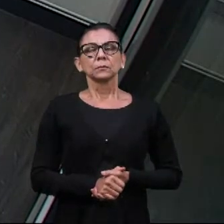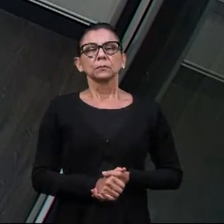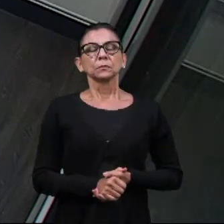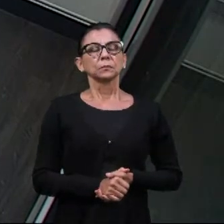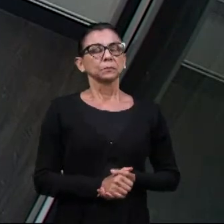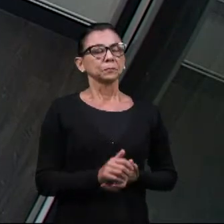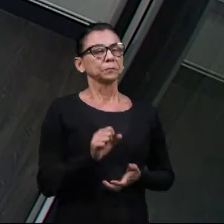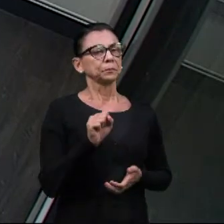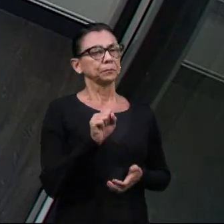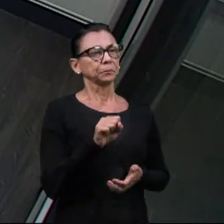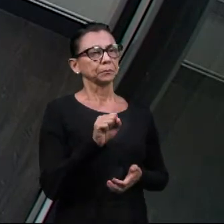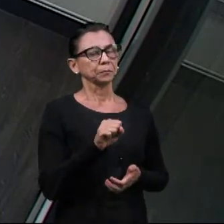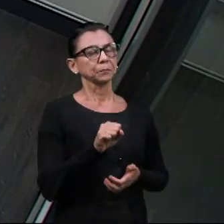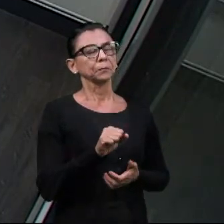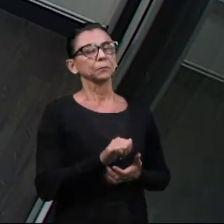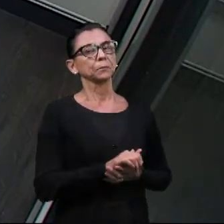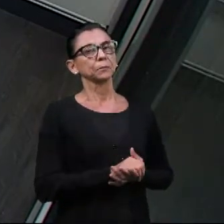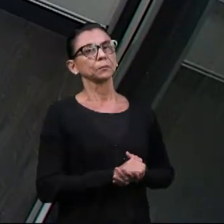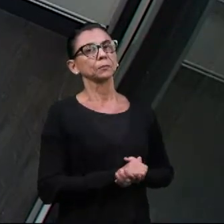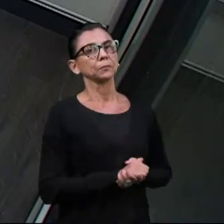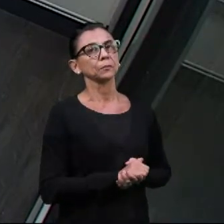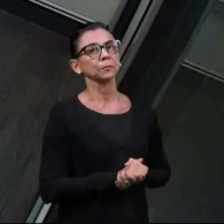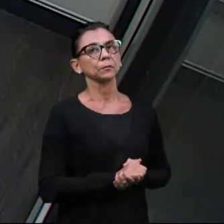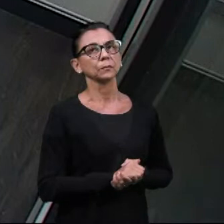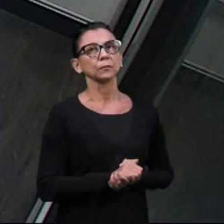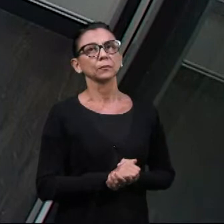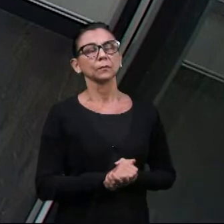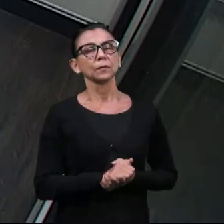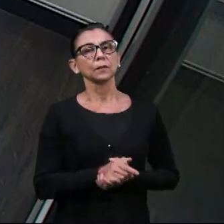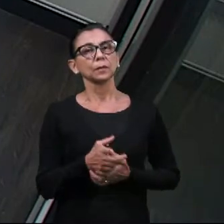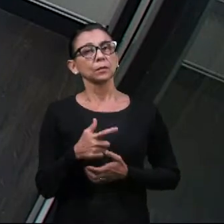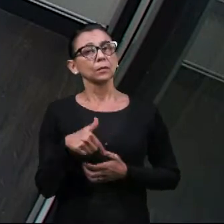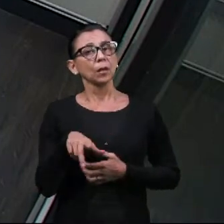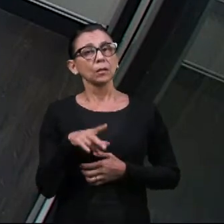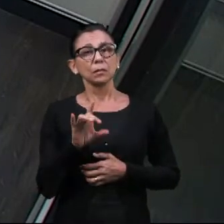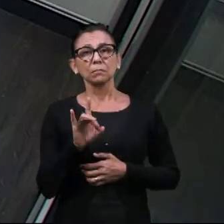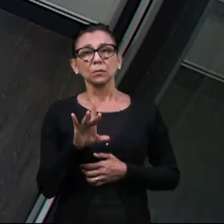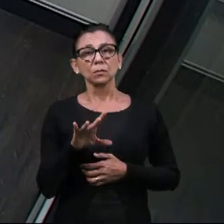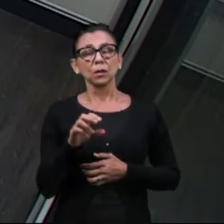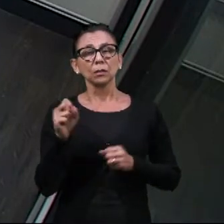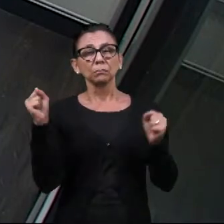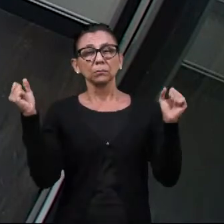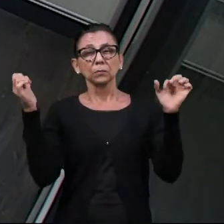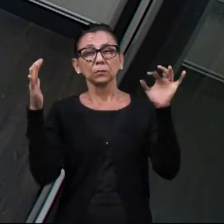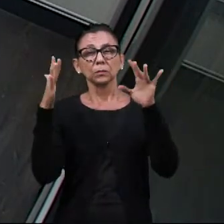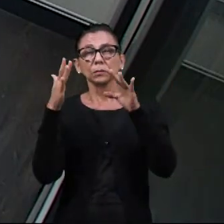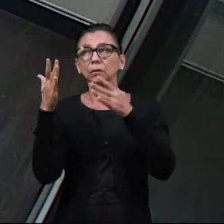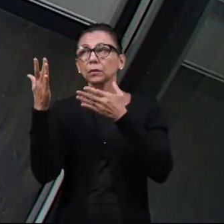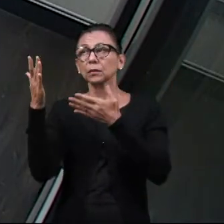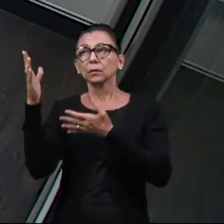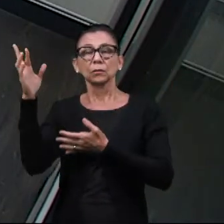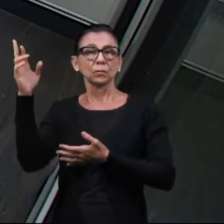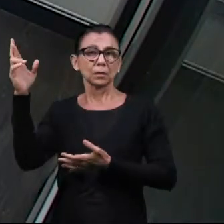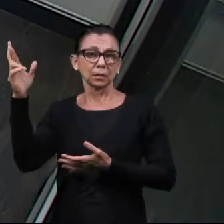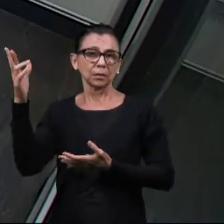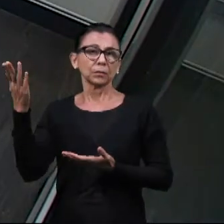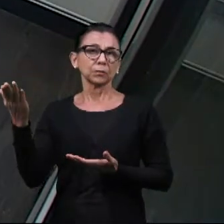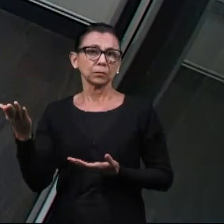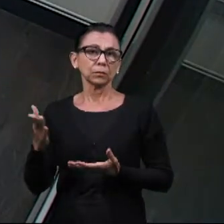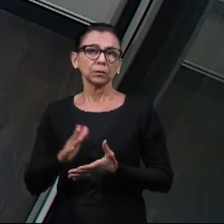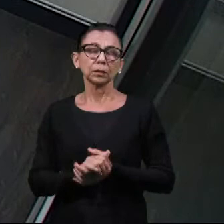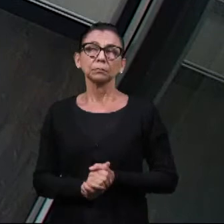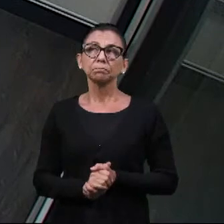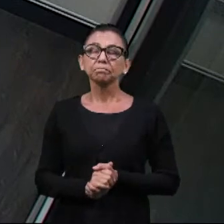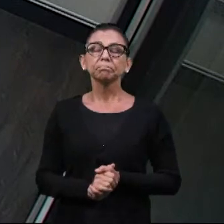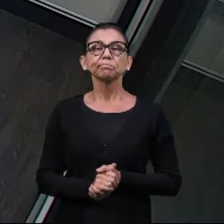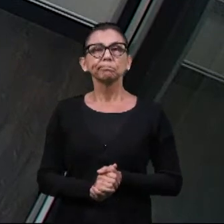muita, assim, uma glorificação ao Senhor, acima de tudo, pela estrutura da Rádio